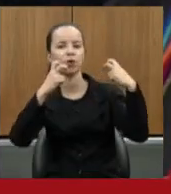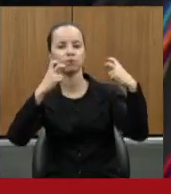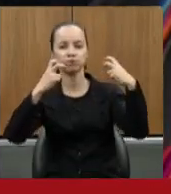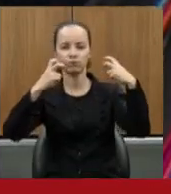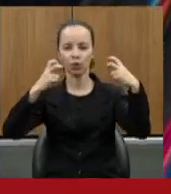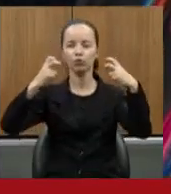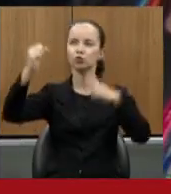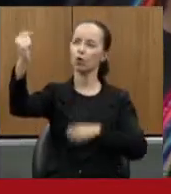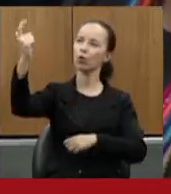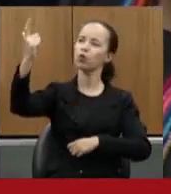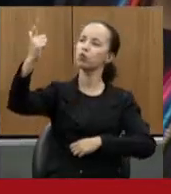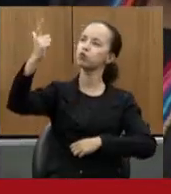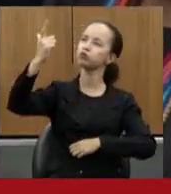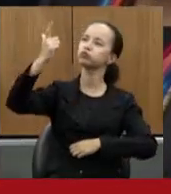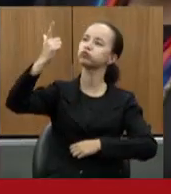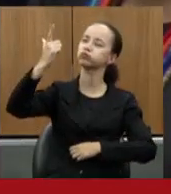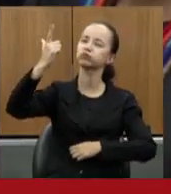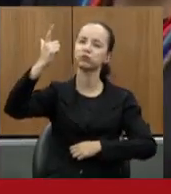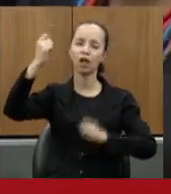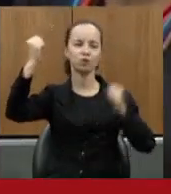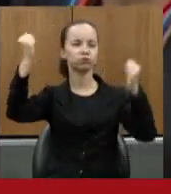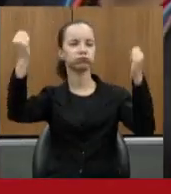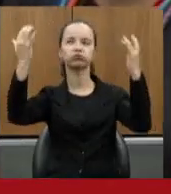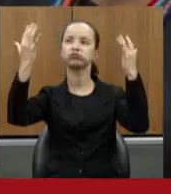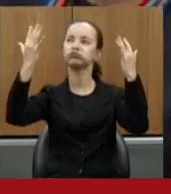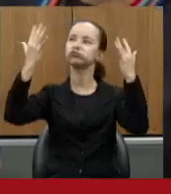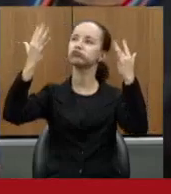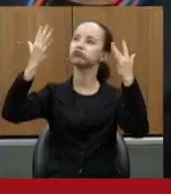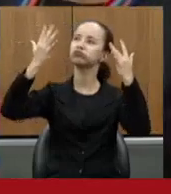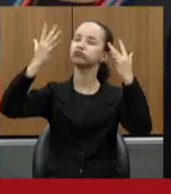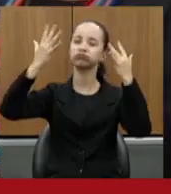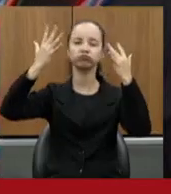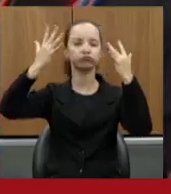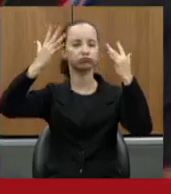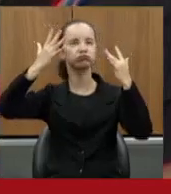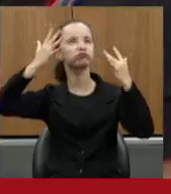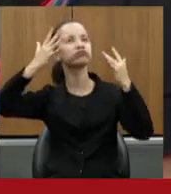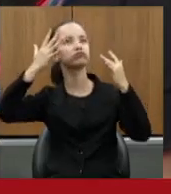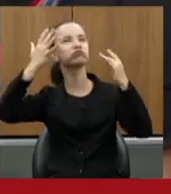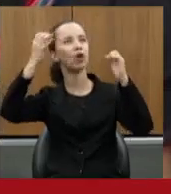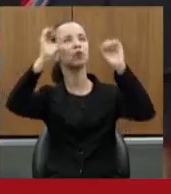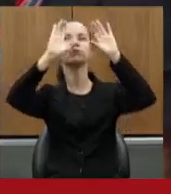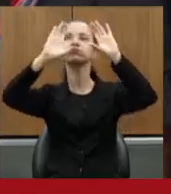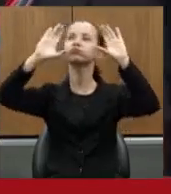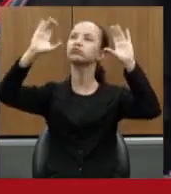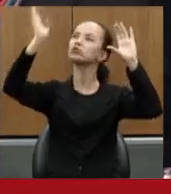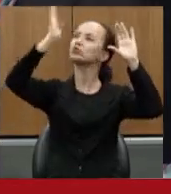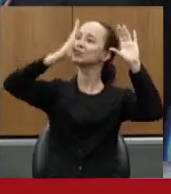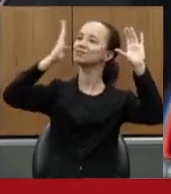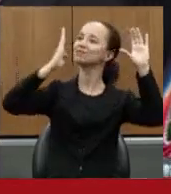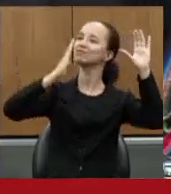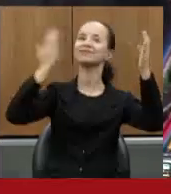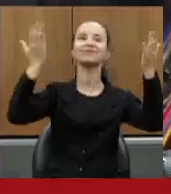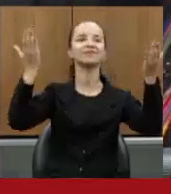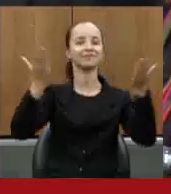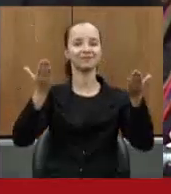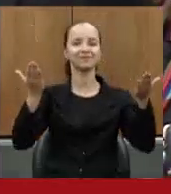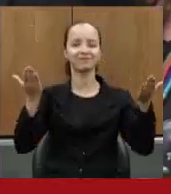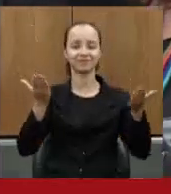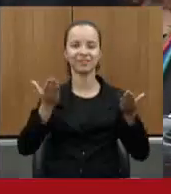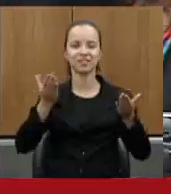hoje. E o sol da liberdade, raios fúlgidos, brilhou no céu da pátria nesse